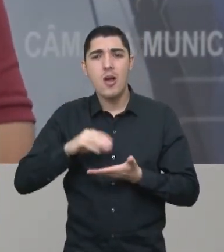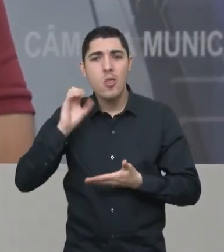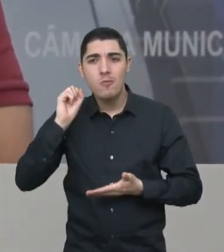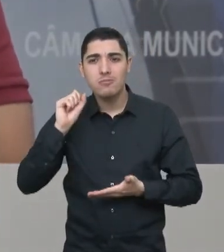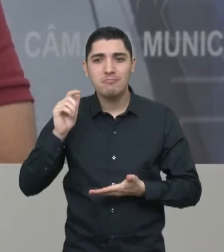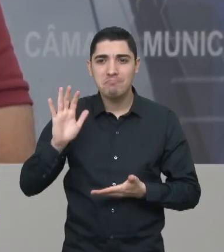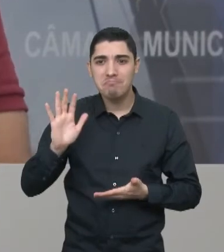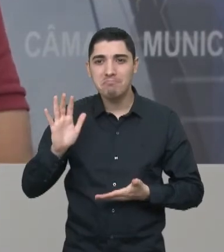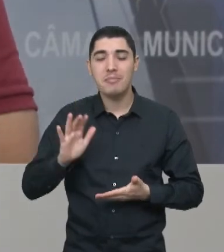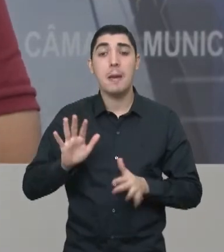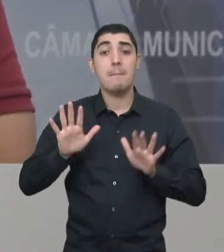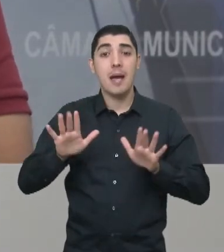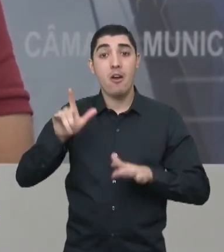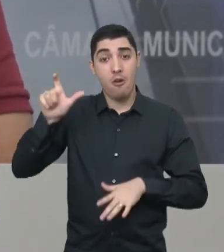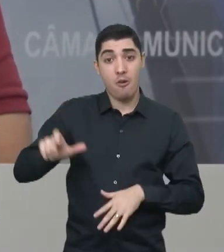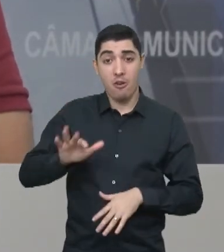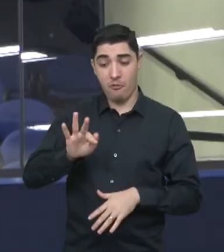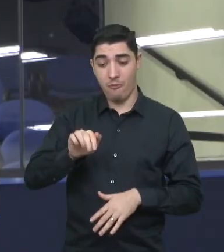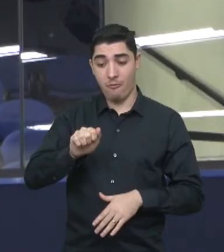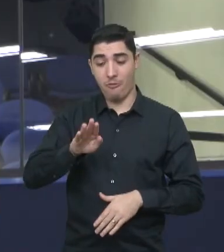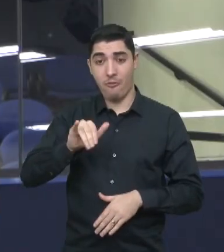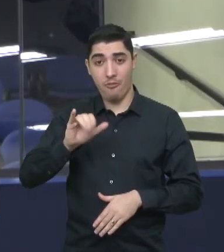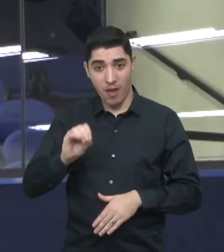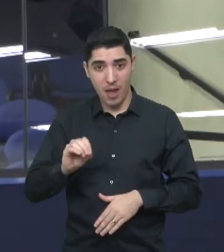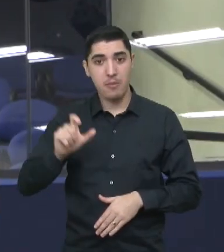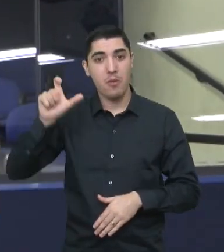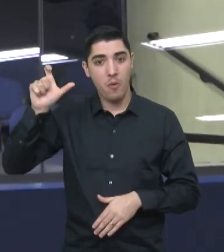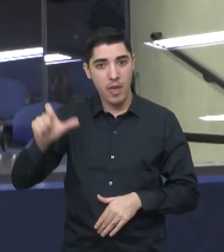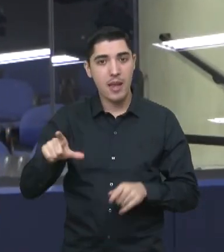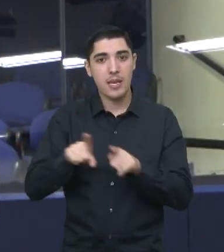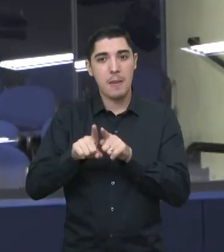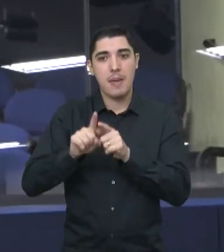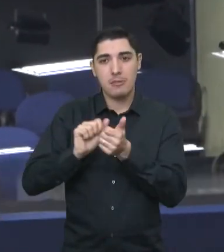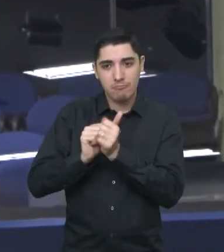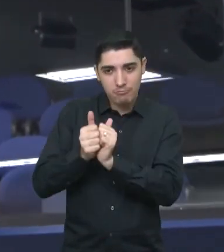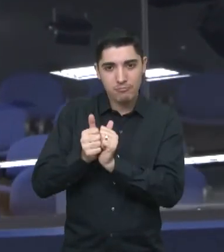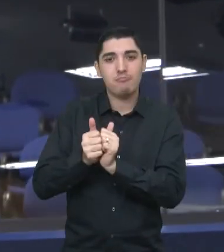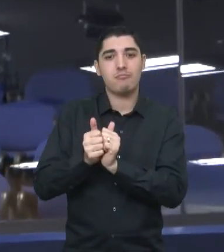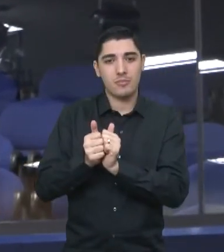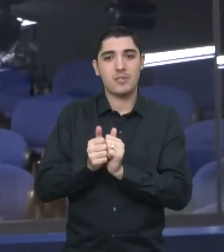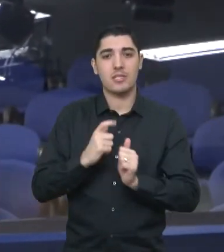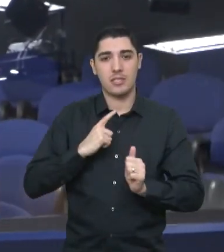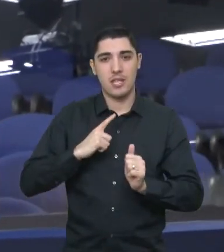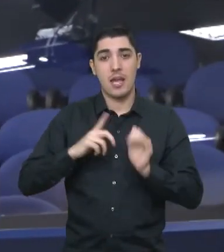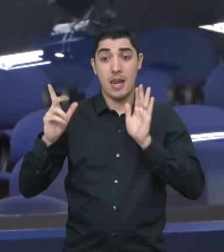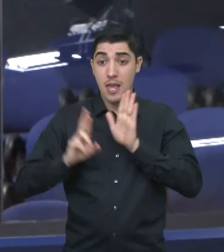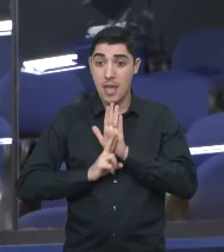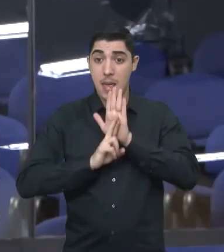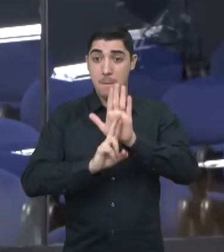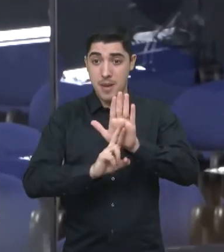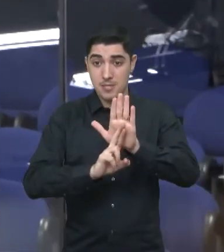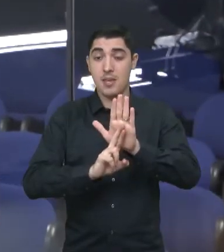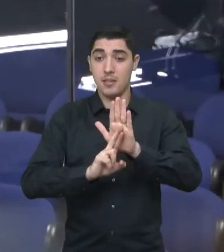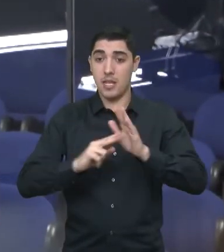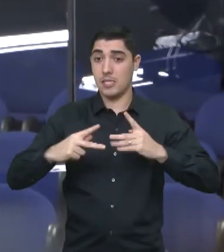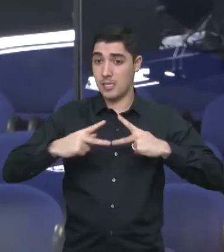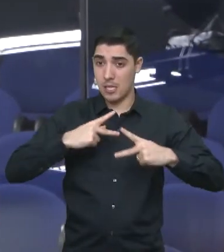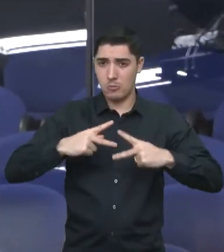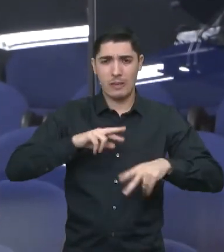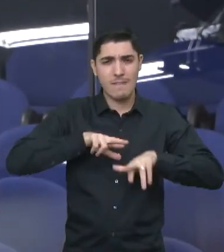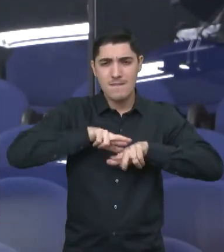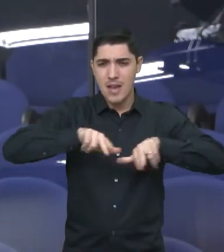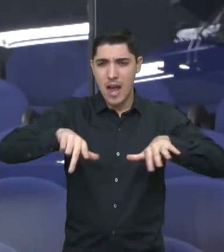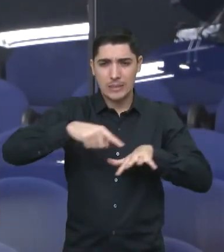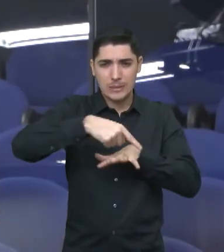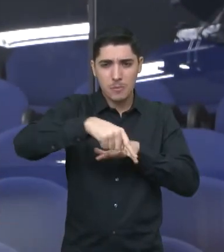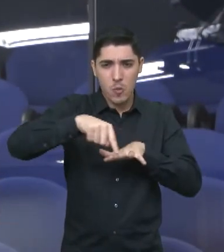Fábio, que é um atleta também, um atleta aí que compete, representando São José dos Campos em várias modalidades, um